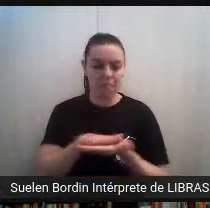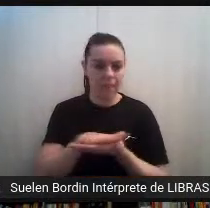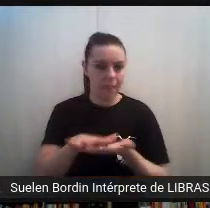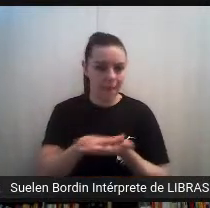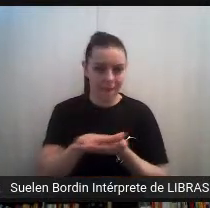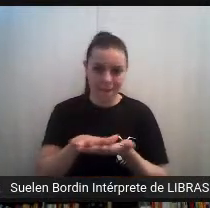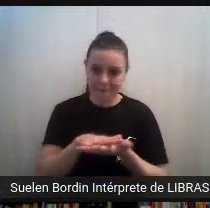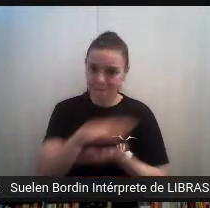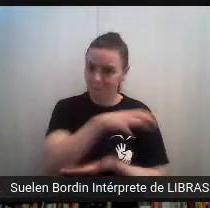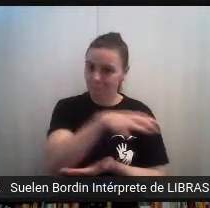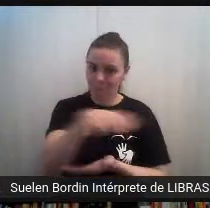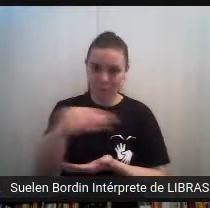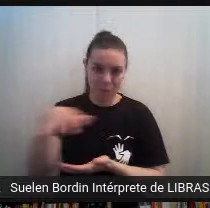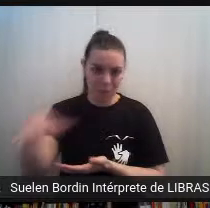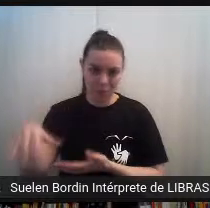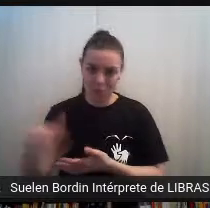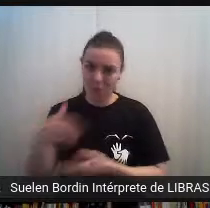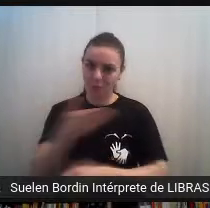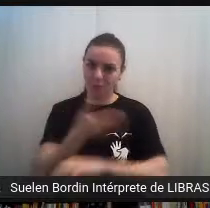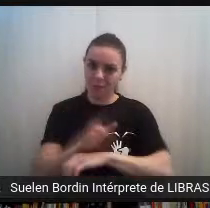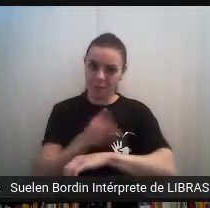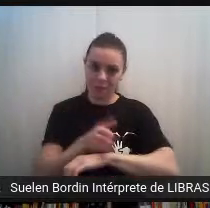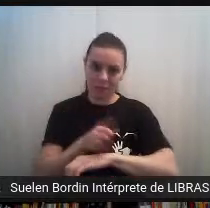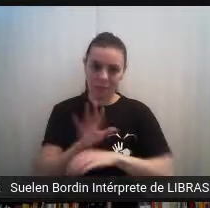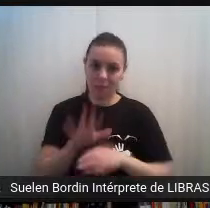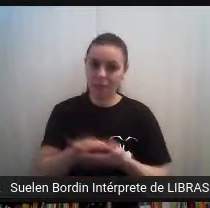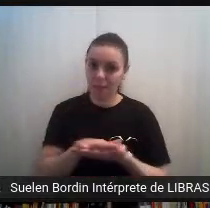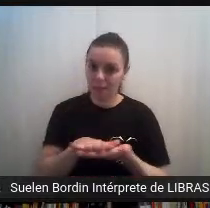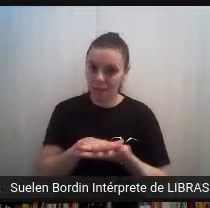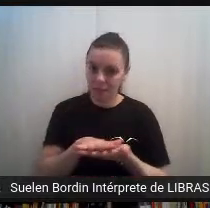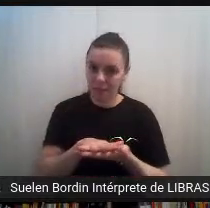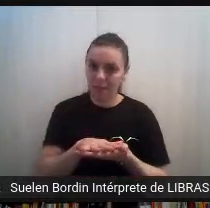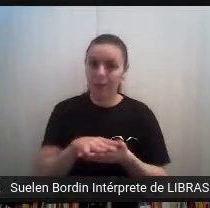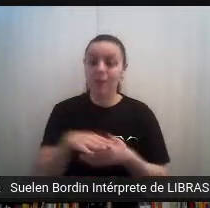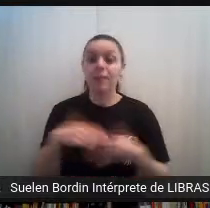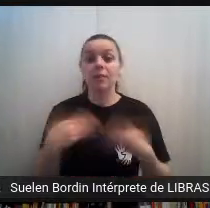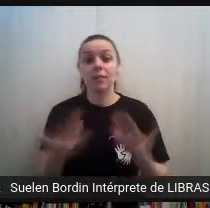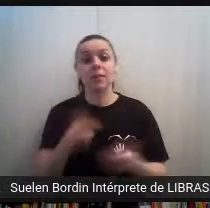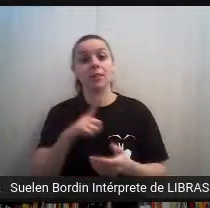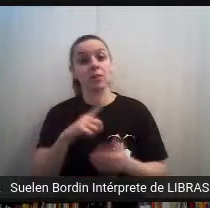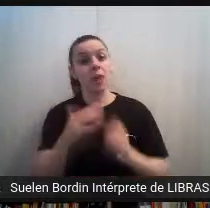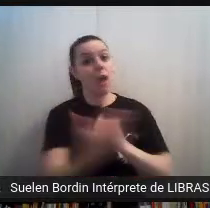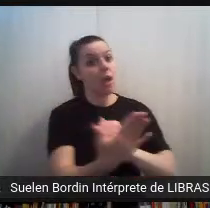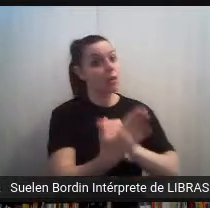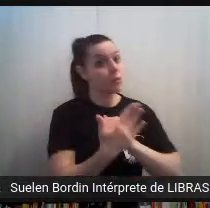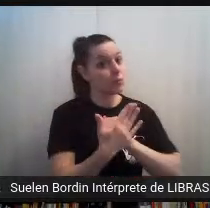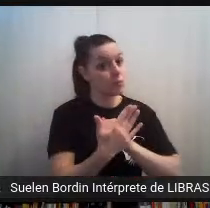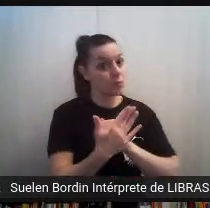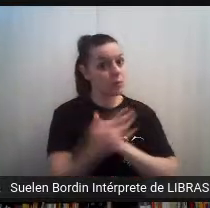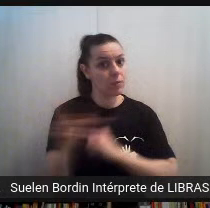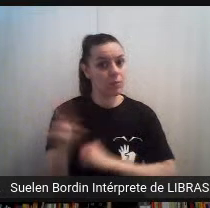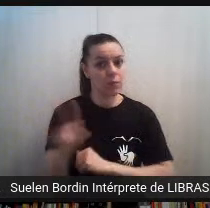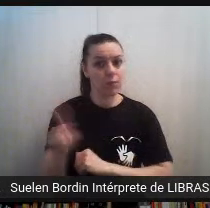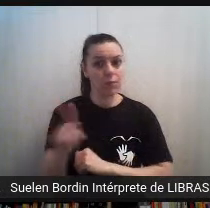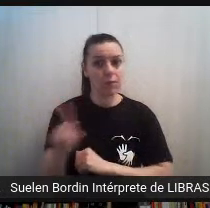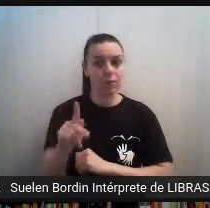nem nada. E eu tive grande ajuda do meu professor de matemática, né?